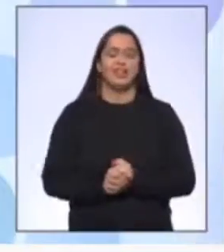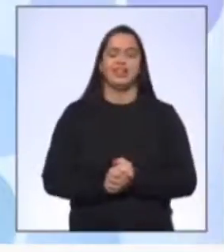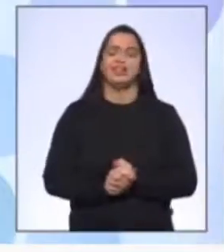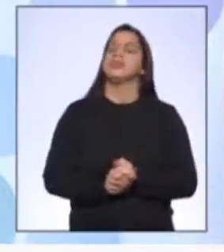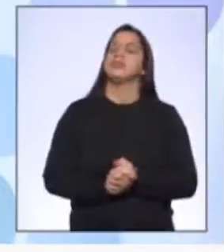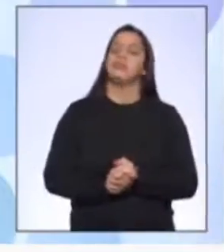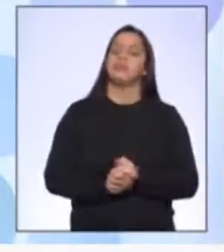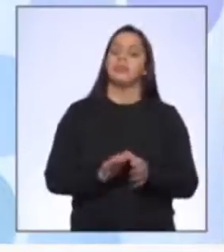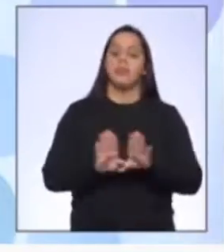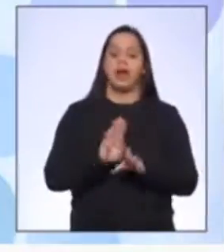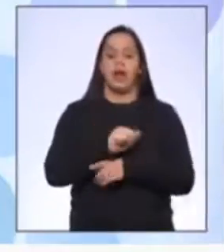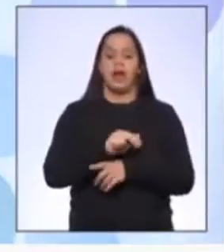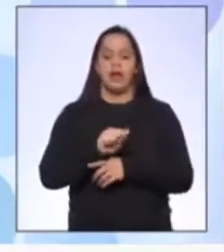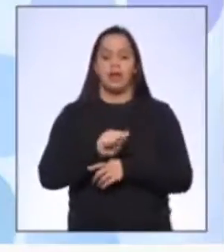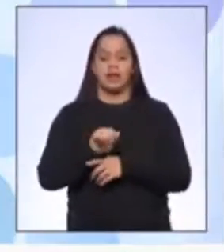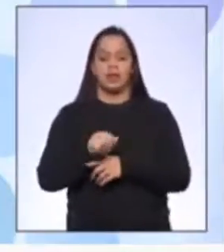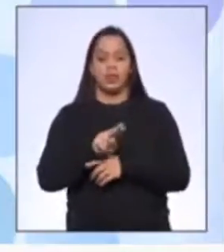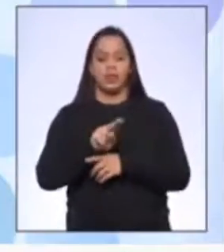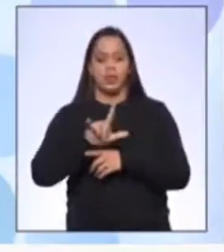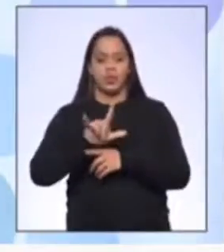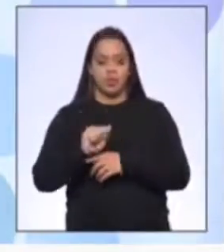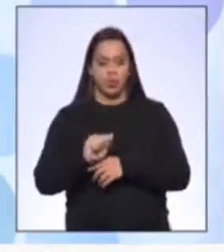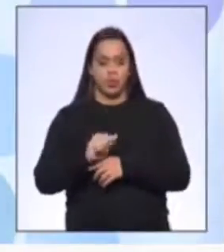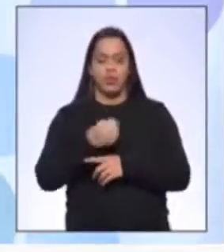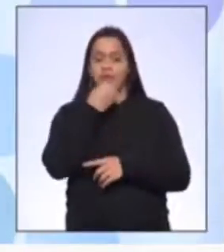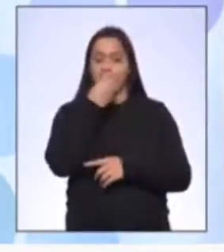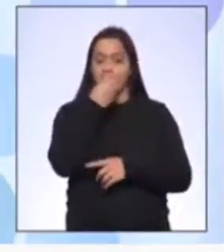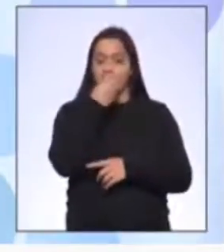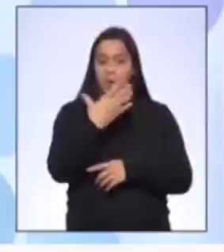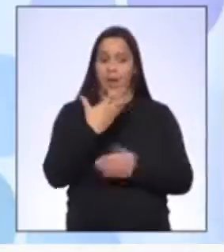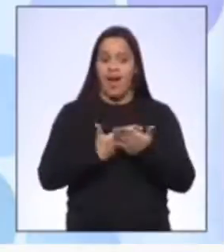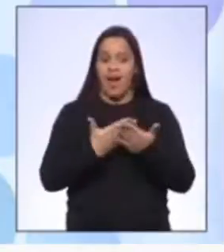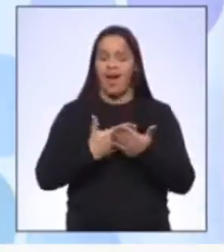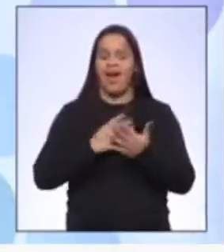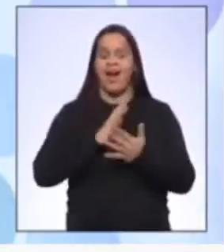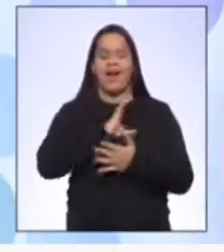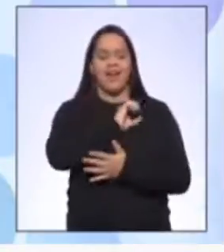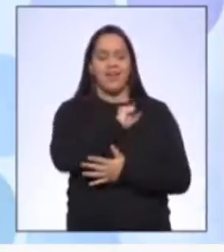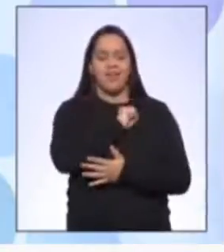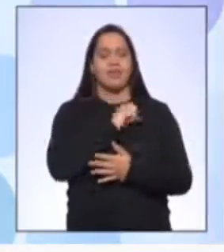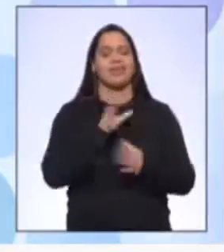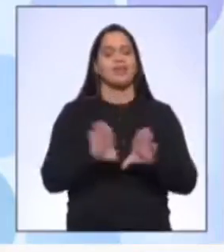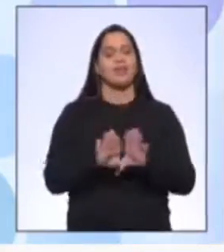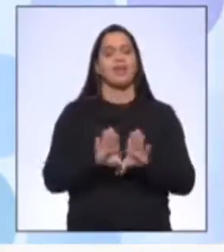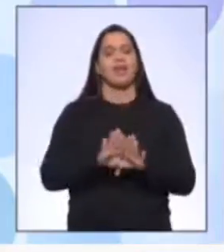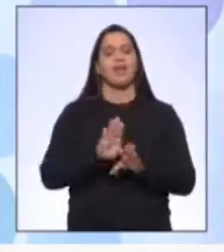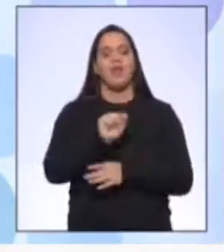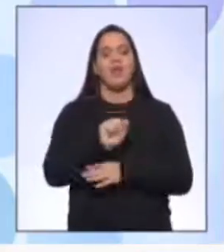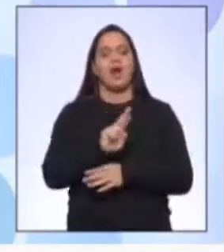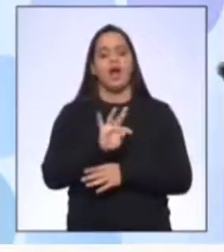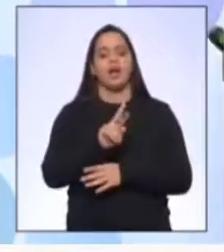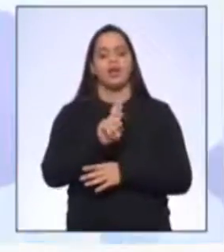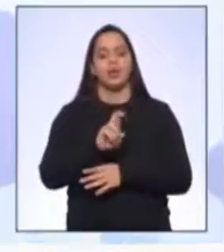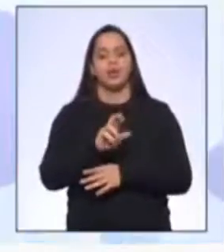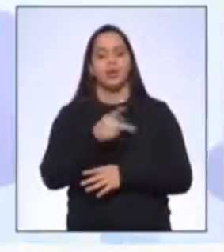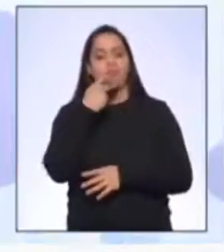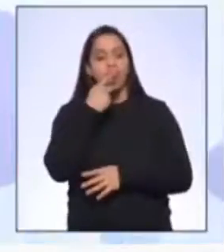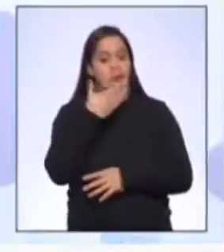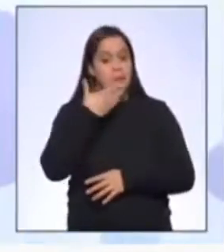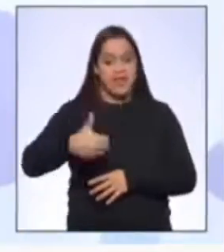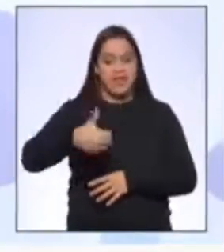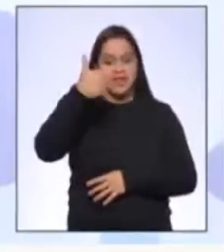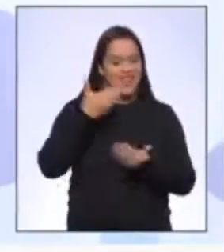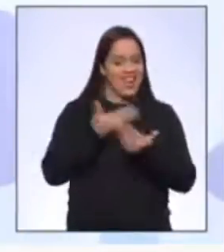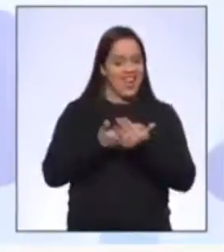júlia falou que tá mandar aula obrigada obrigada e o arthur falou que é uma das melhores aulas então tá brigado e